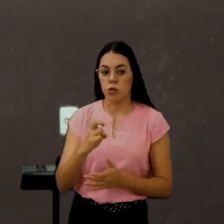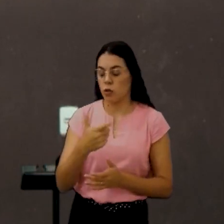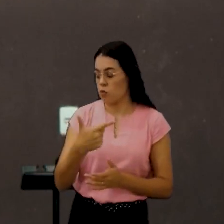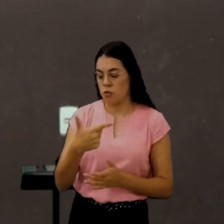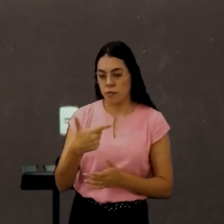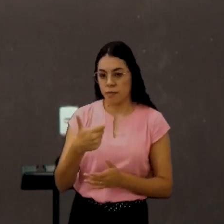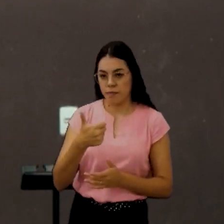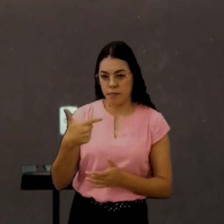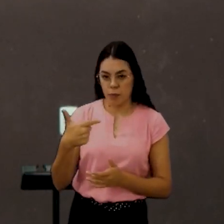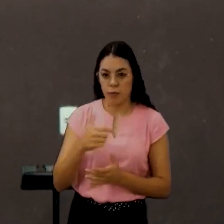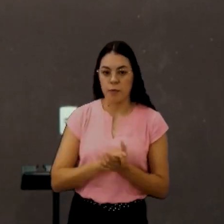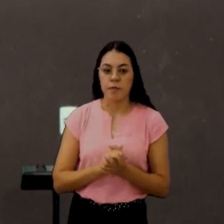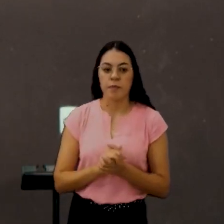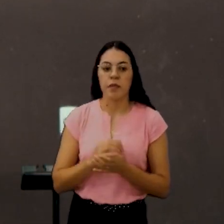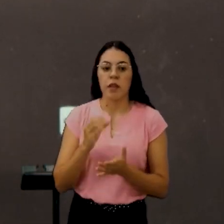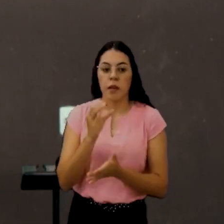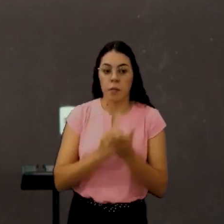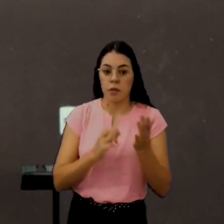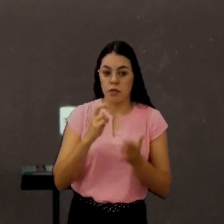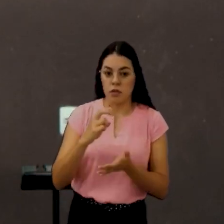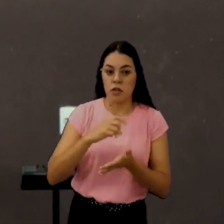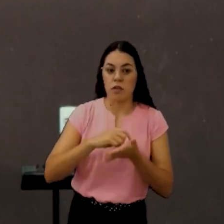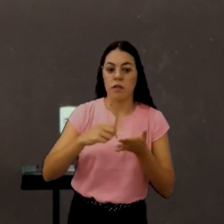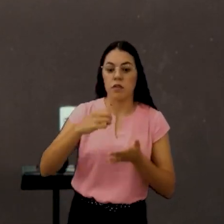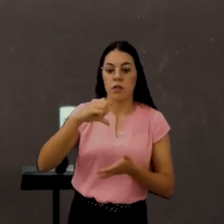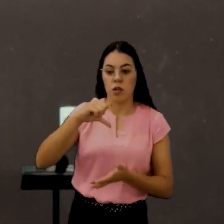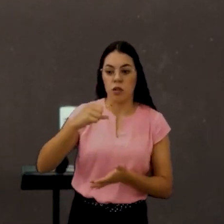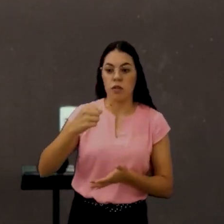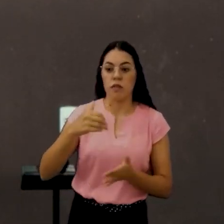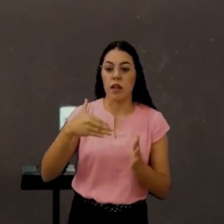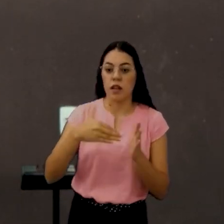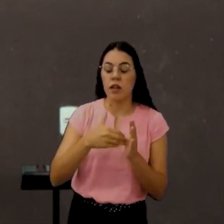Mateus capítulo 5, do verso 9 ao verso 12.